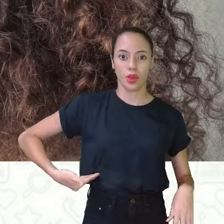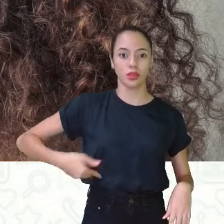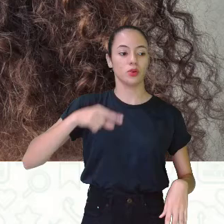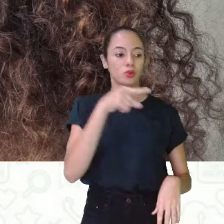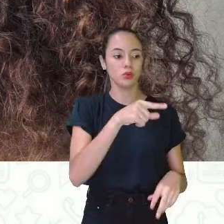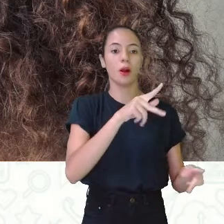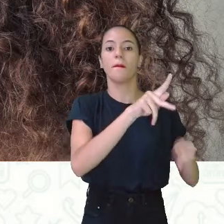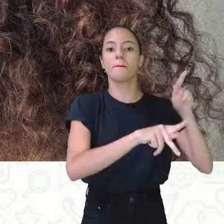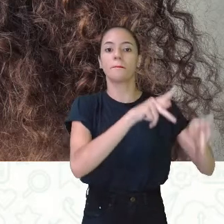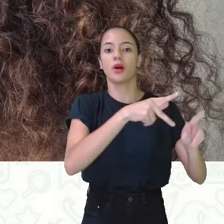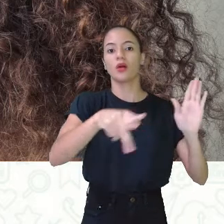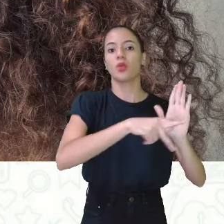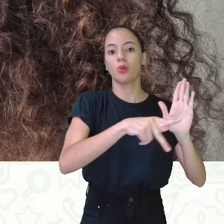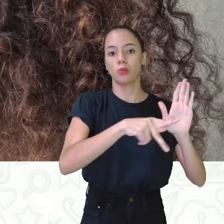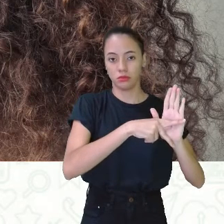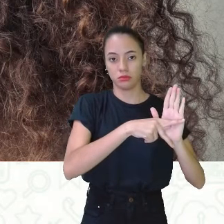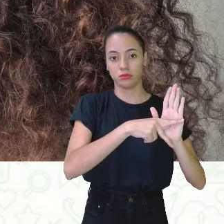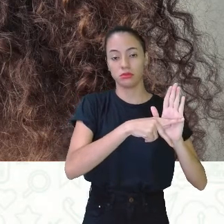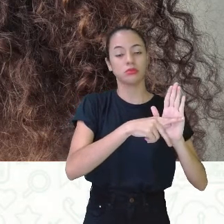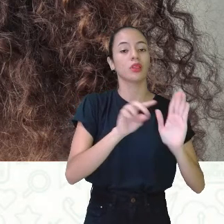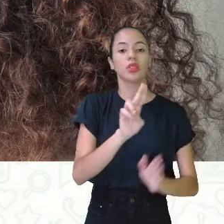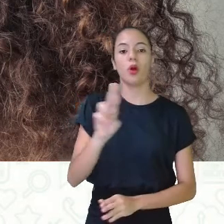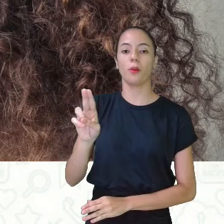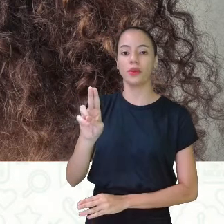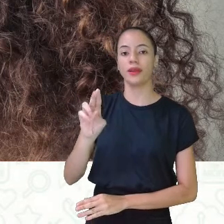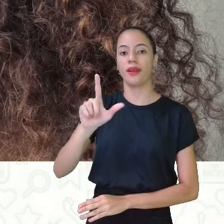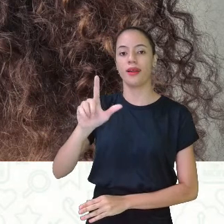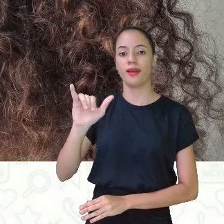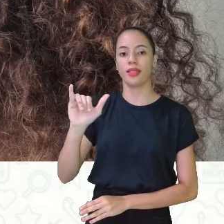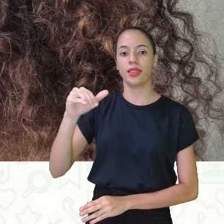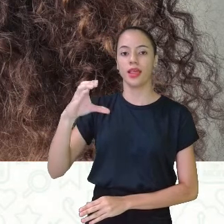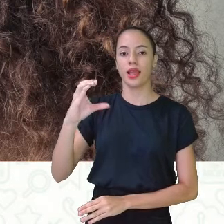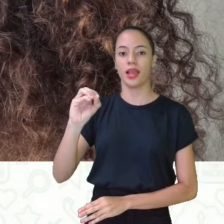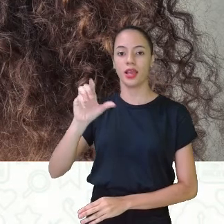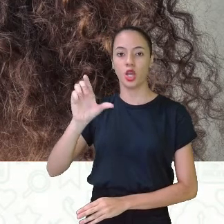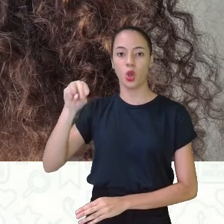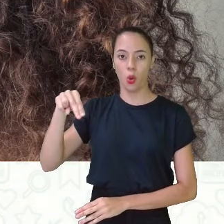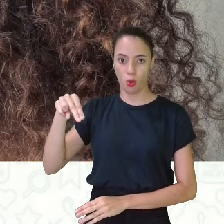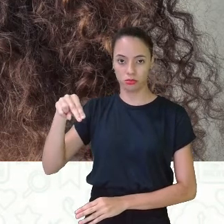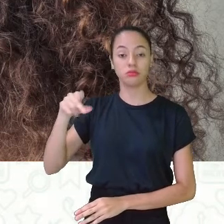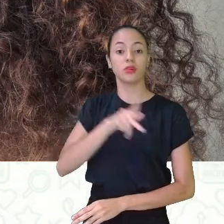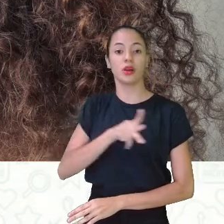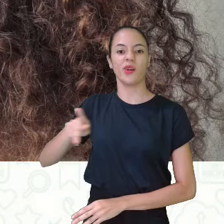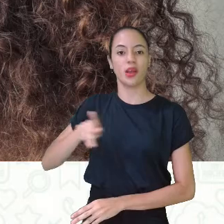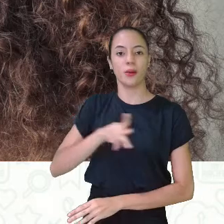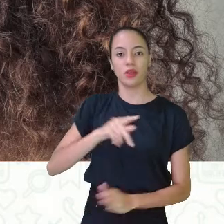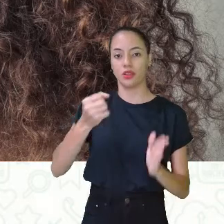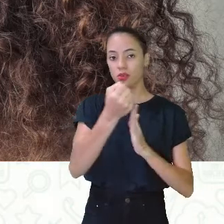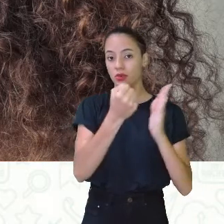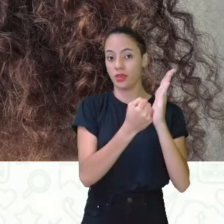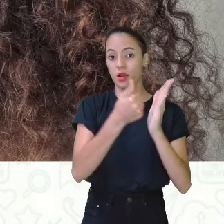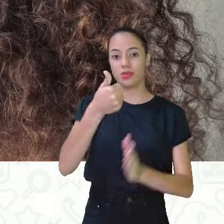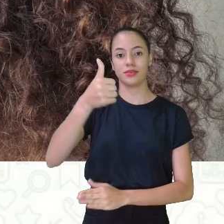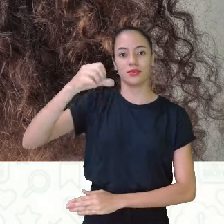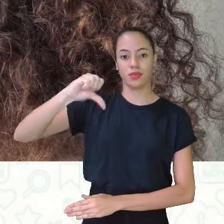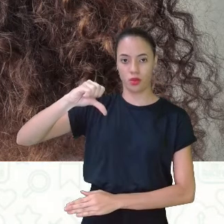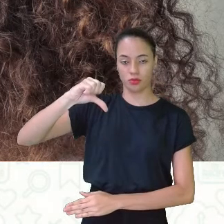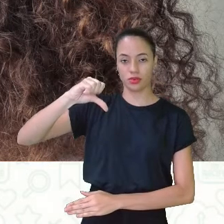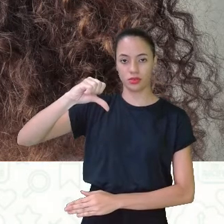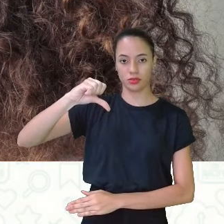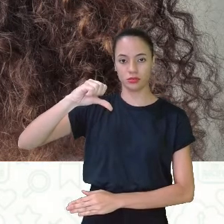povo. Abraham Lincoln, certo? Então, ele foi presidente no século XIX, olha aí,